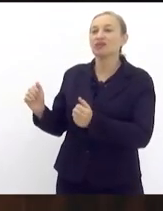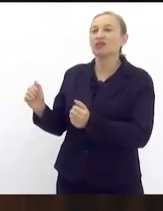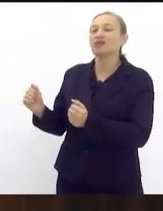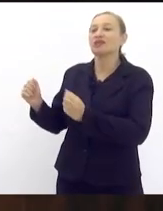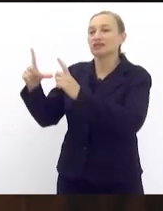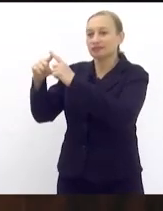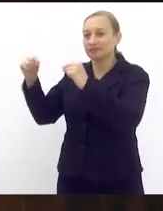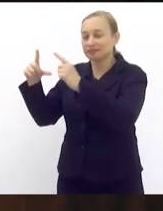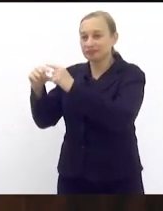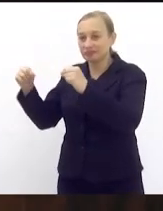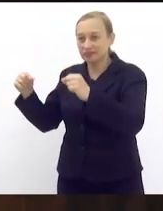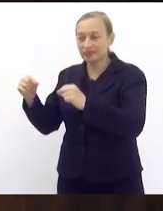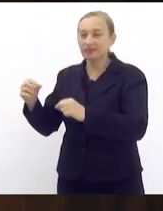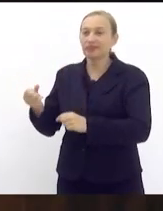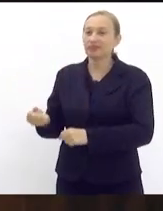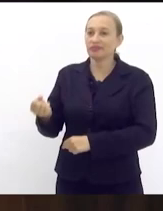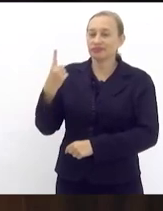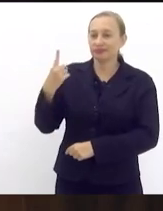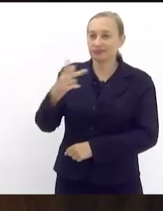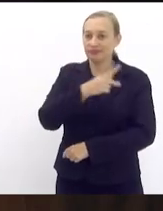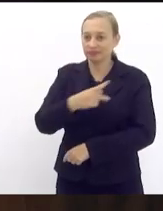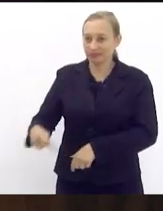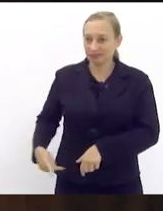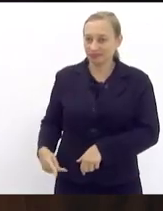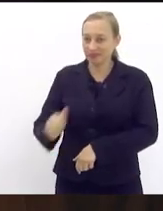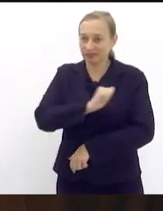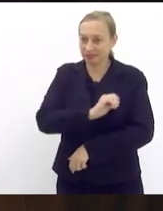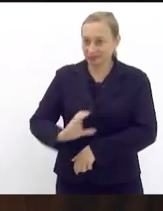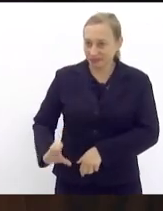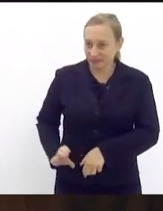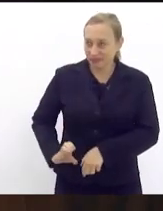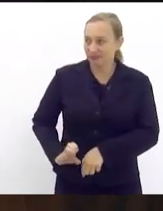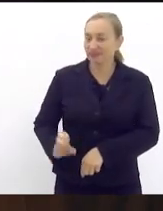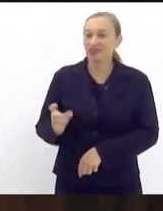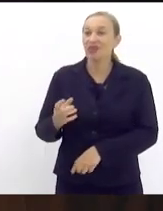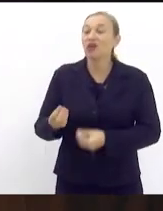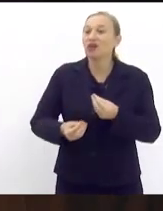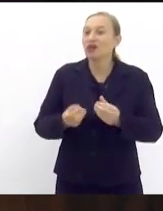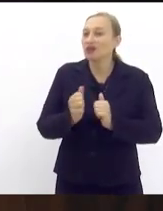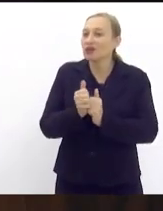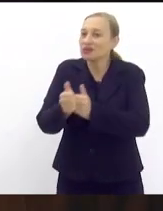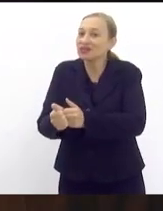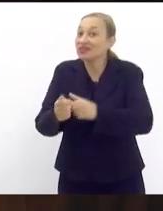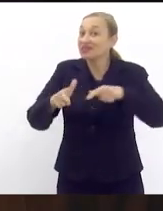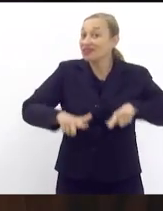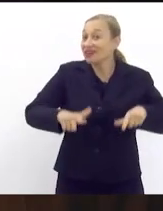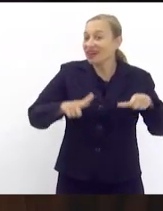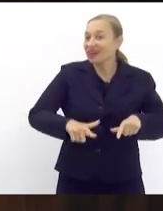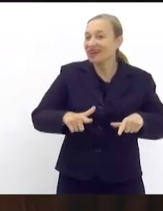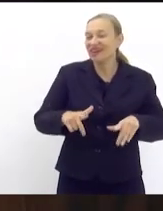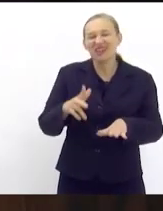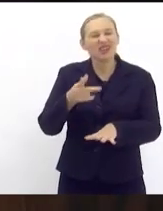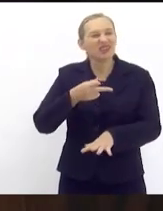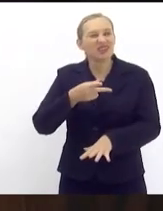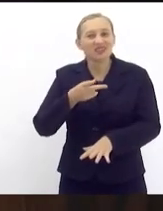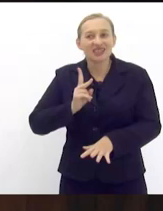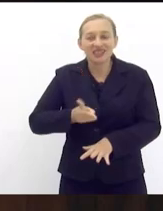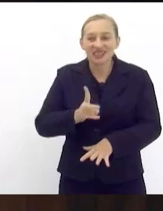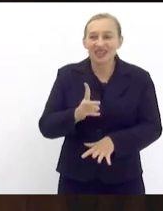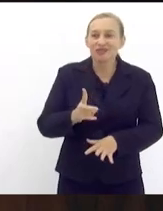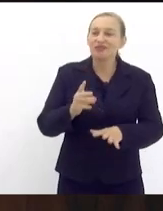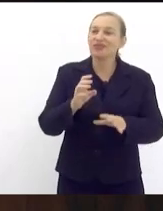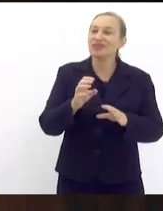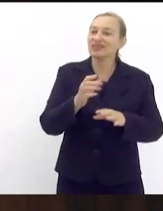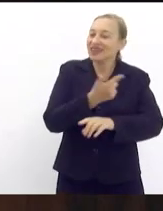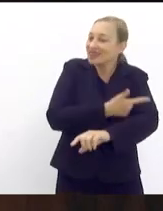Deputado André siciliano e perguntei qual era o melhor forma de conduzir esse espaço aqui e ele foi sempre muito